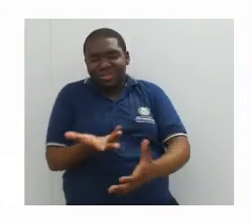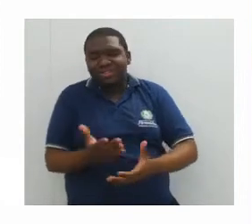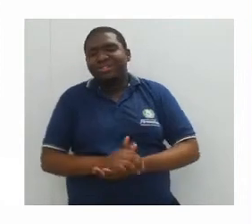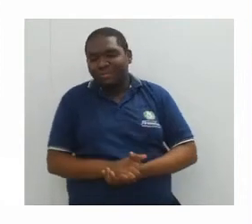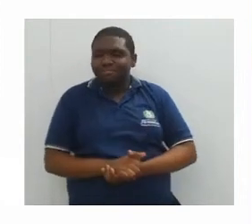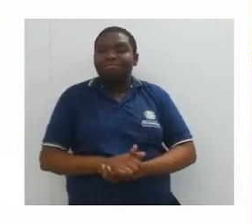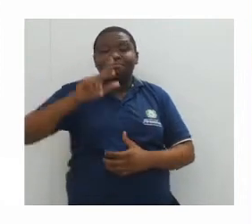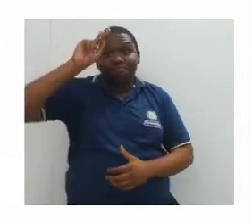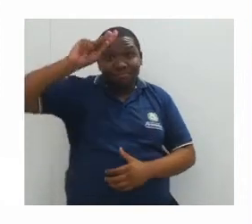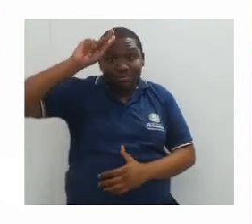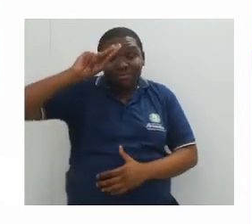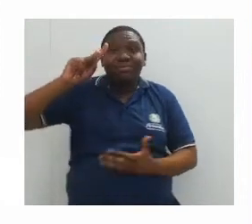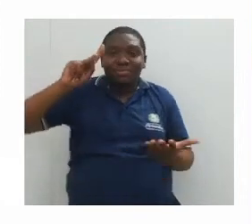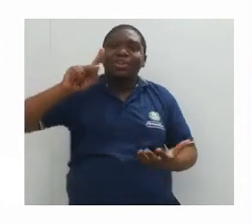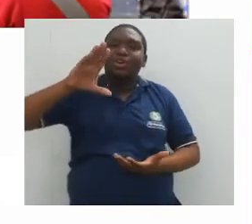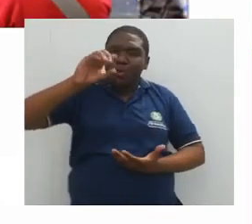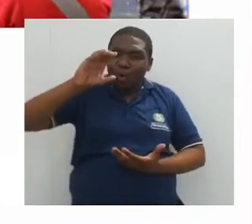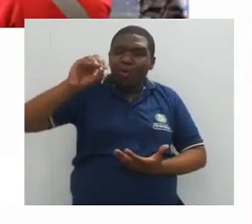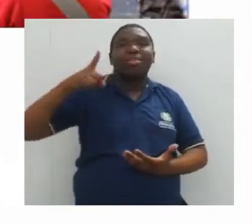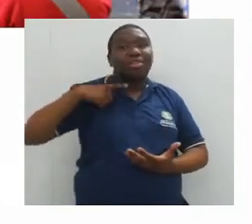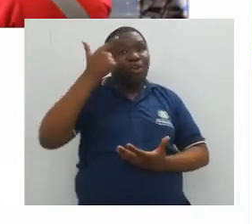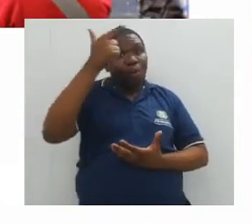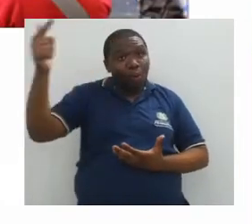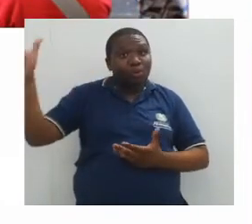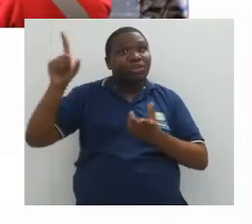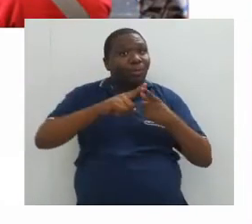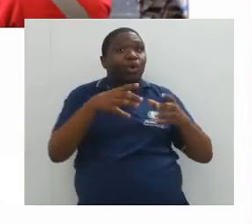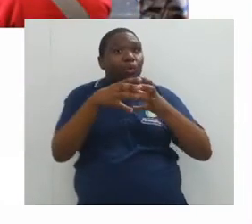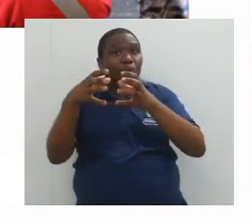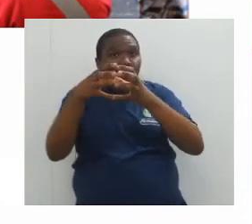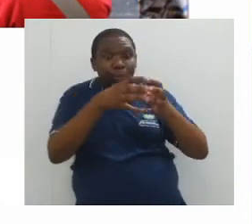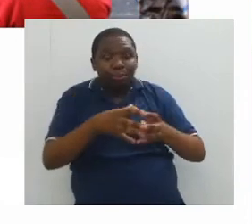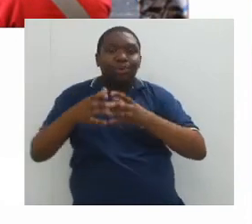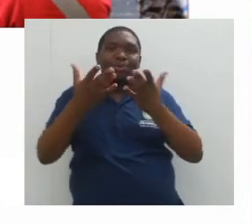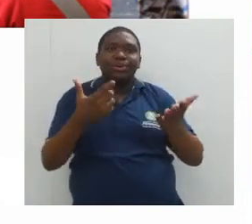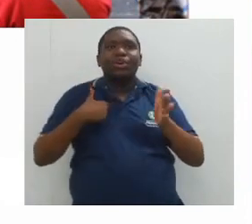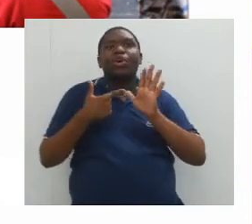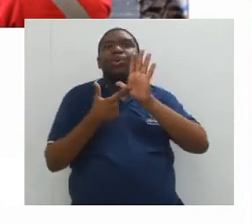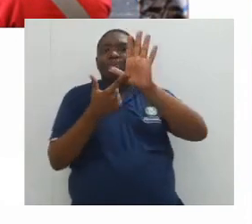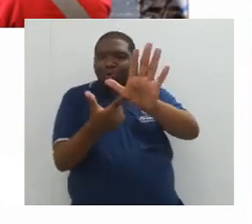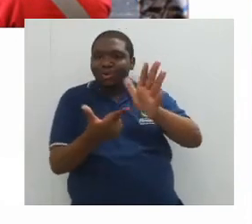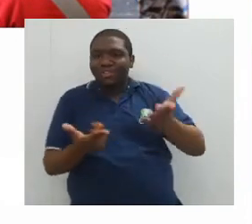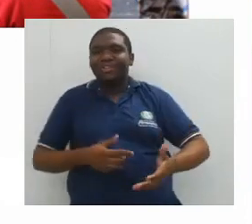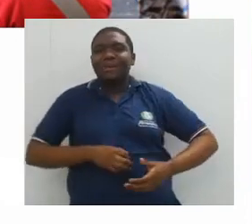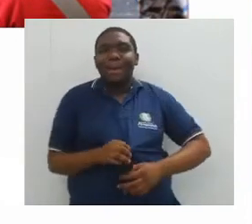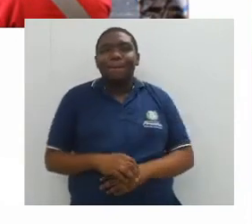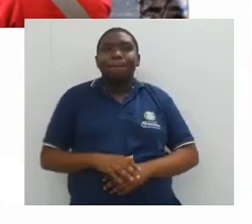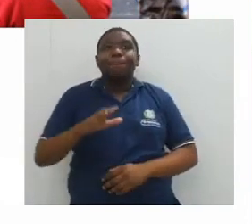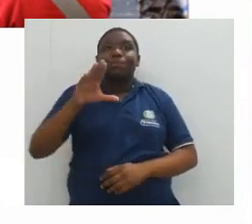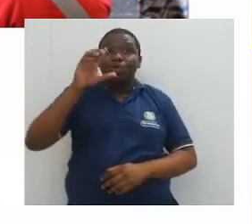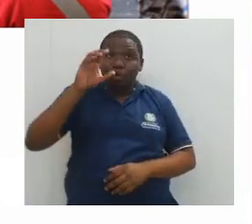lembrando do coco do Amaro Branco, a gente tem outros cocos aí, né? E aí eu estou mostrando onde o coco